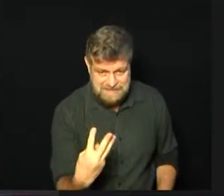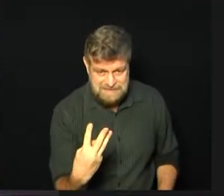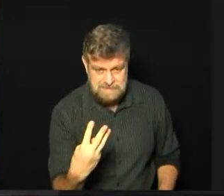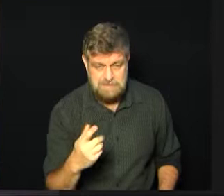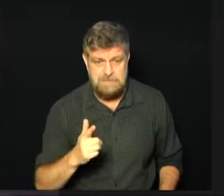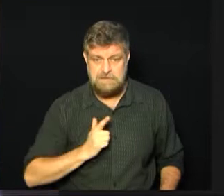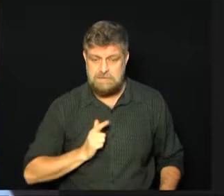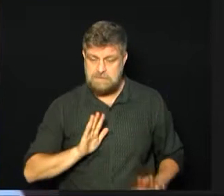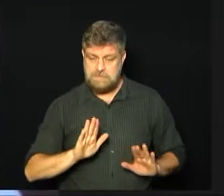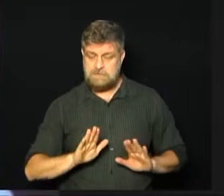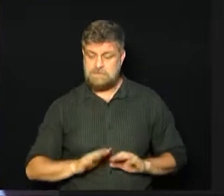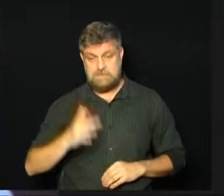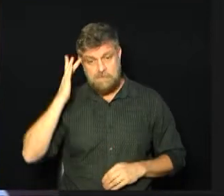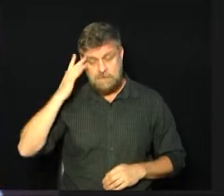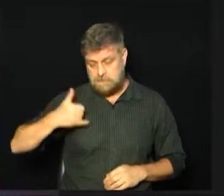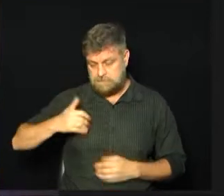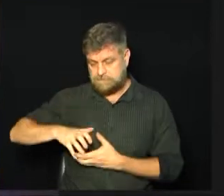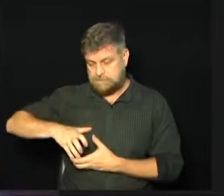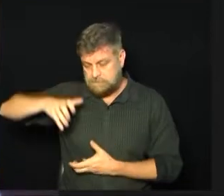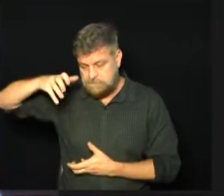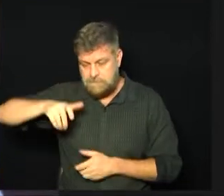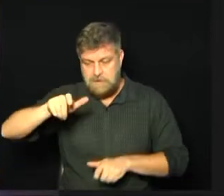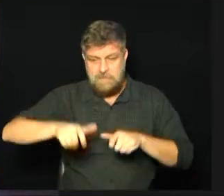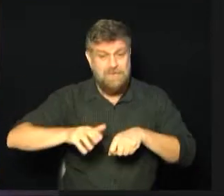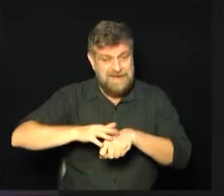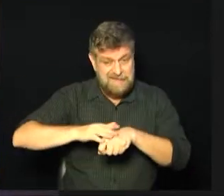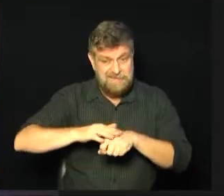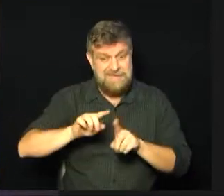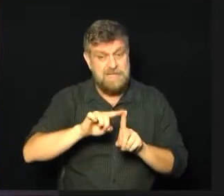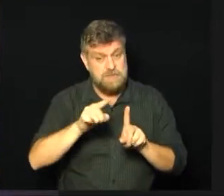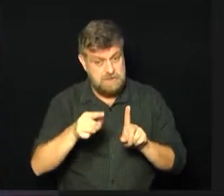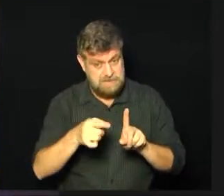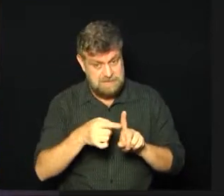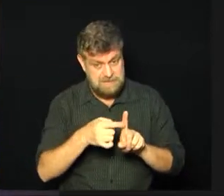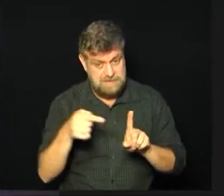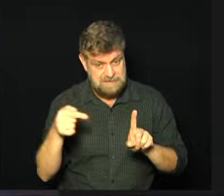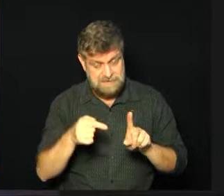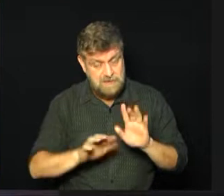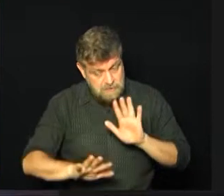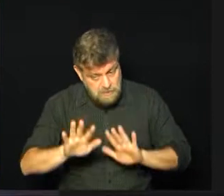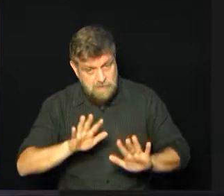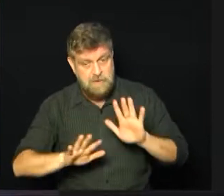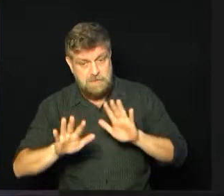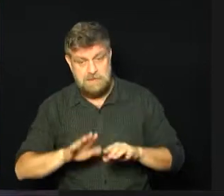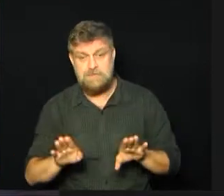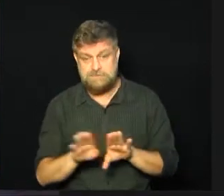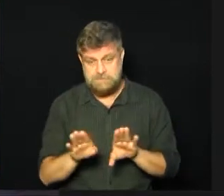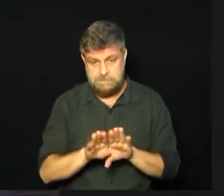os idosos, os portadores de doenças crônicas e as gestantes, que são muito vulneráveis também a formas